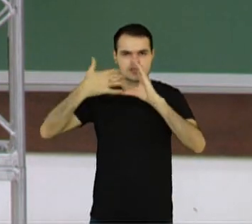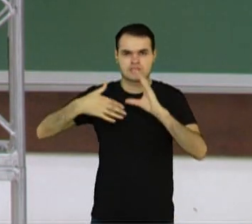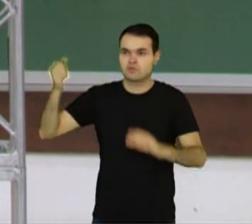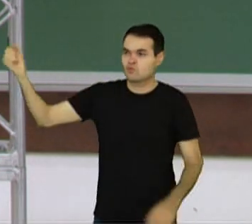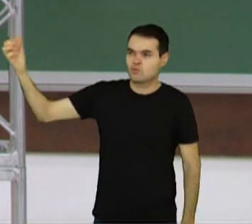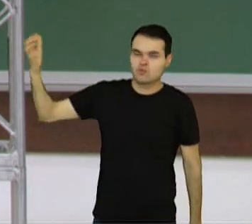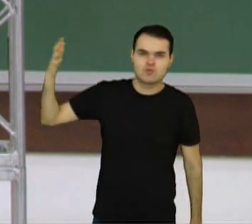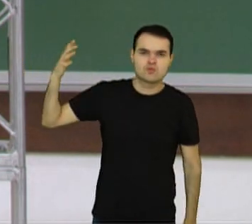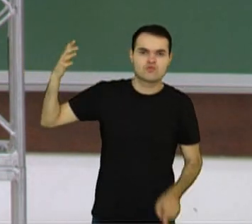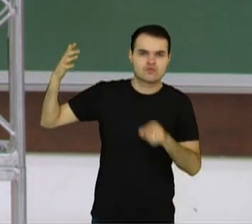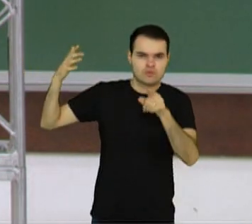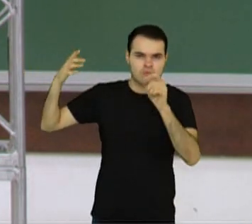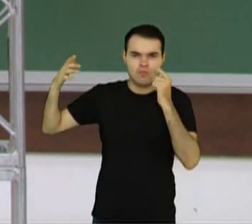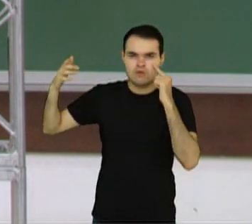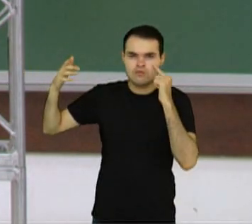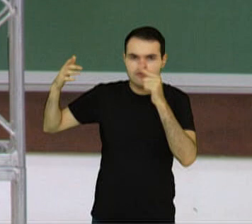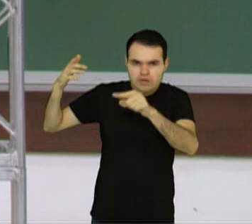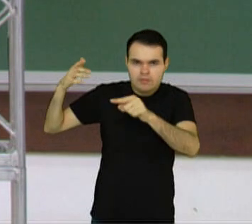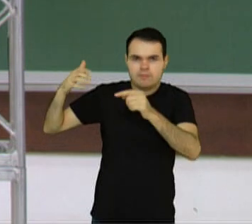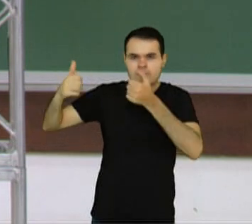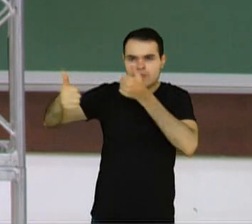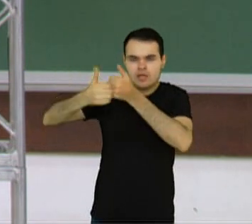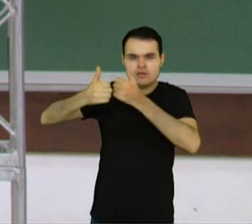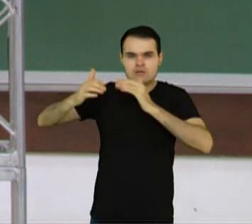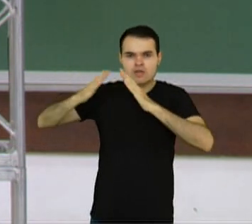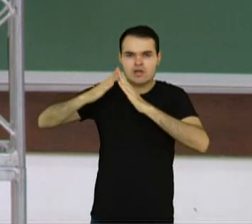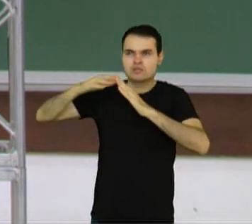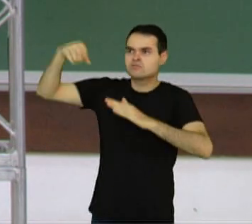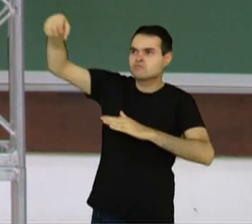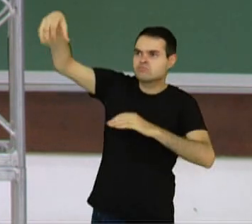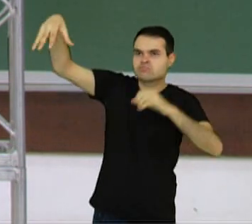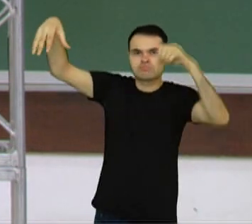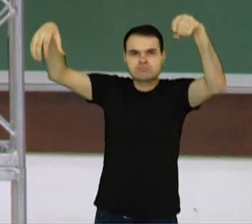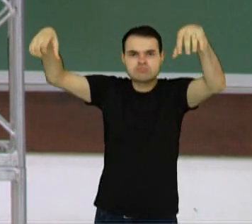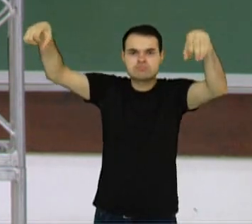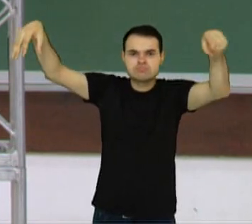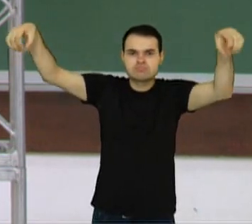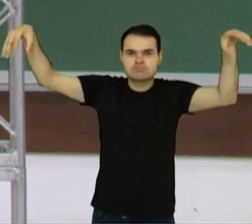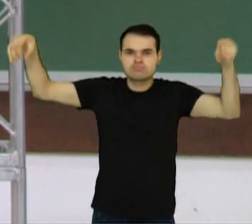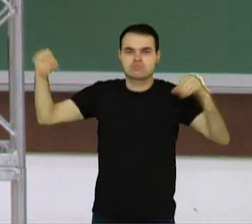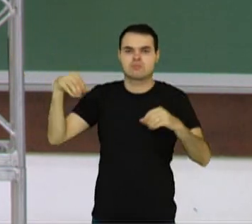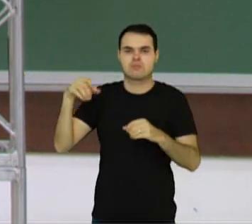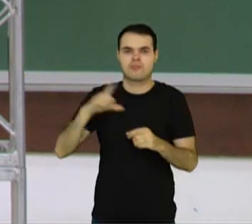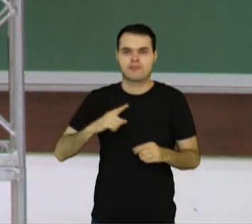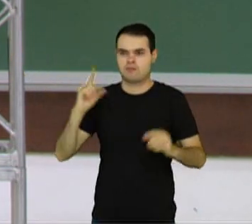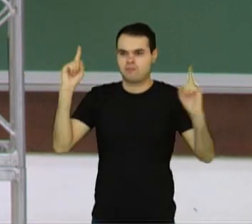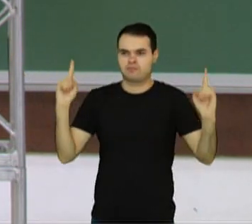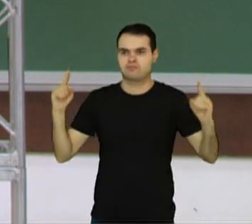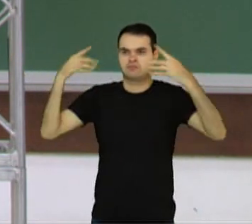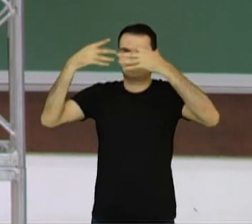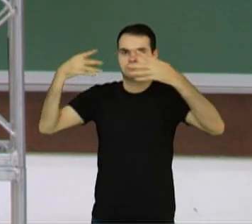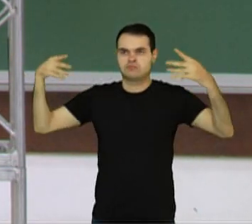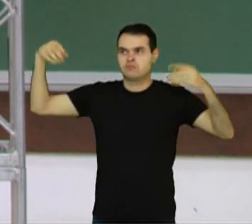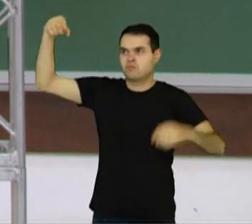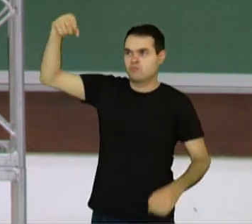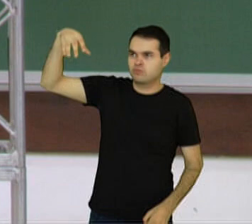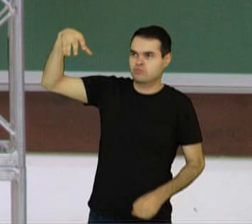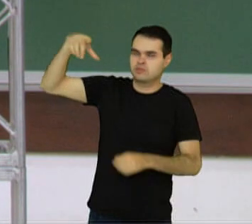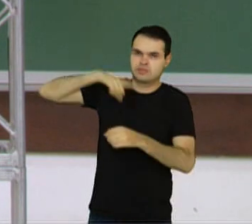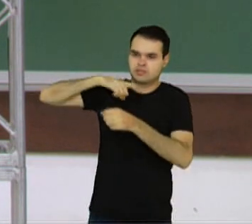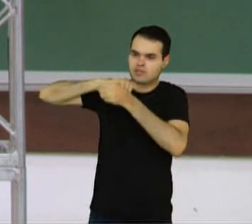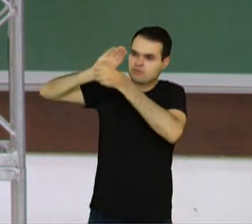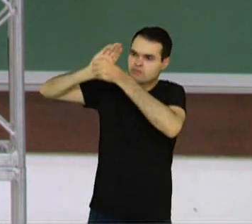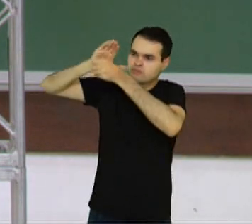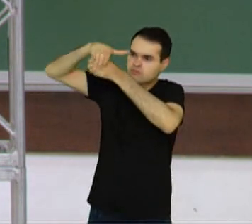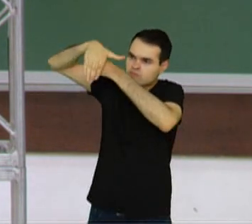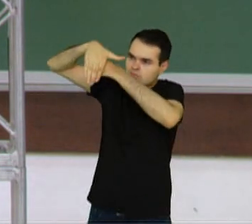ver a iluminação pública próxima à sua residência. Então você vai perceber que nos postes você tem como se fosse um chapéuzinho em cima da lâmpada. Por